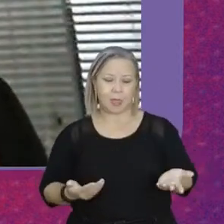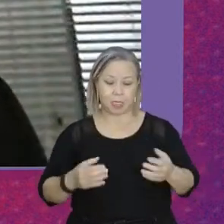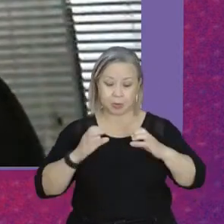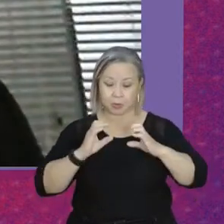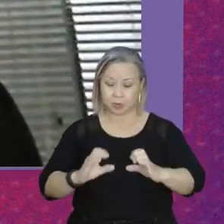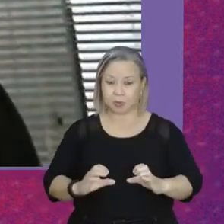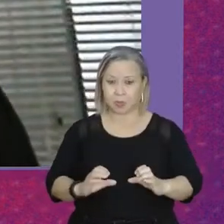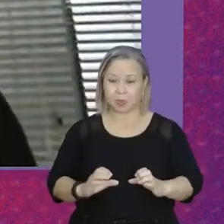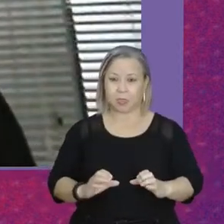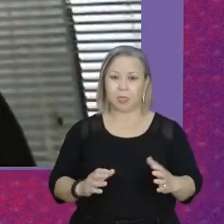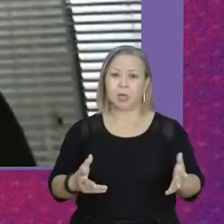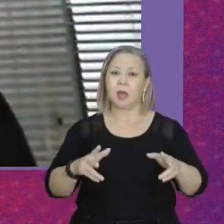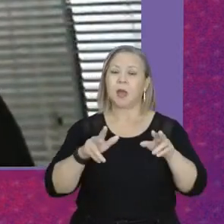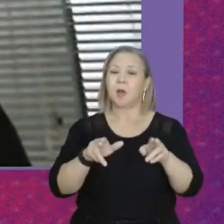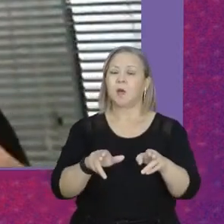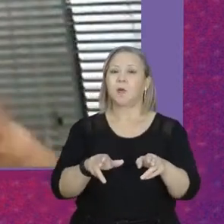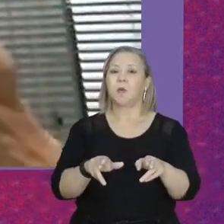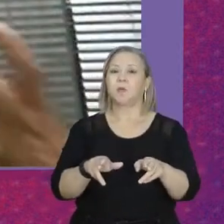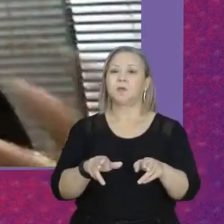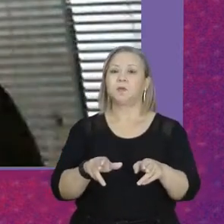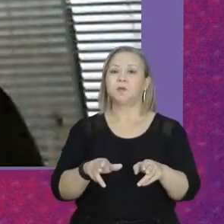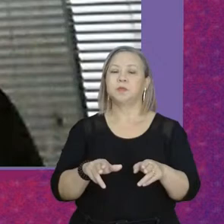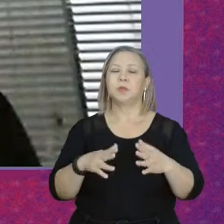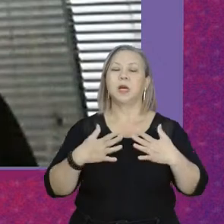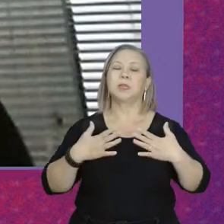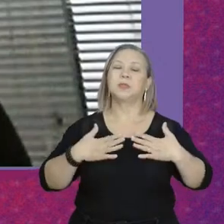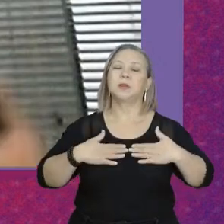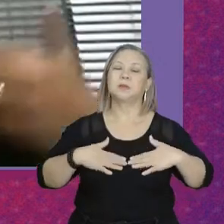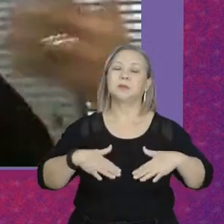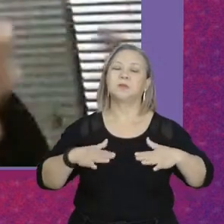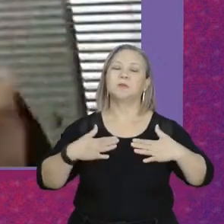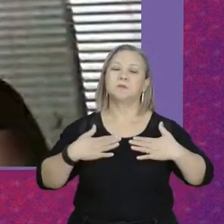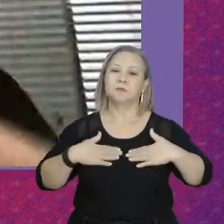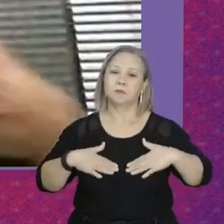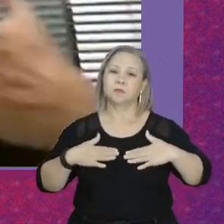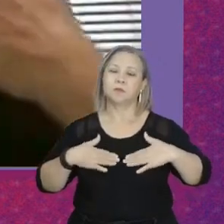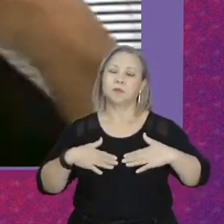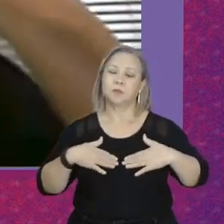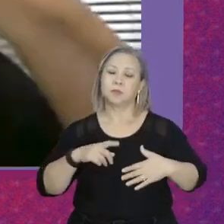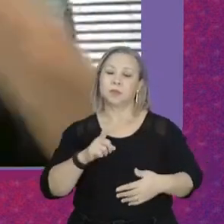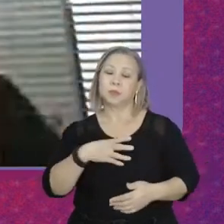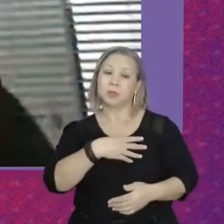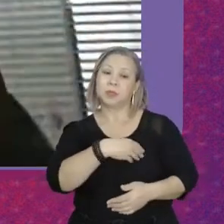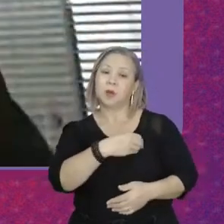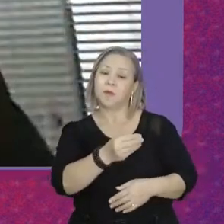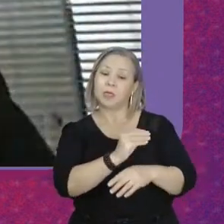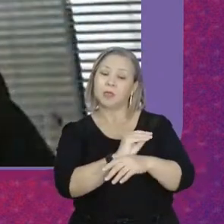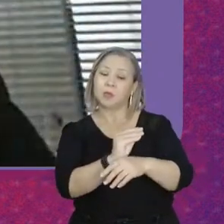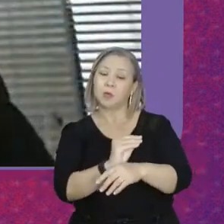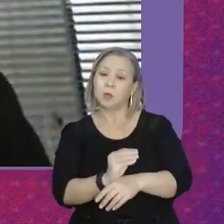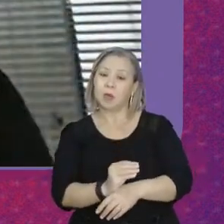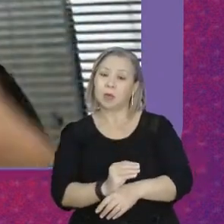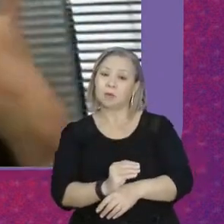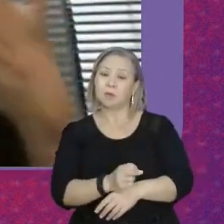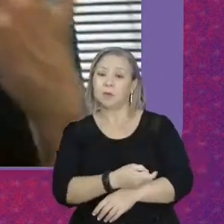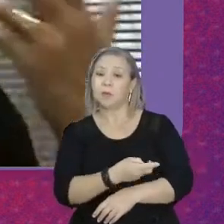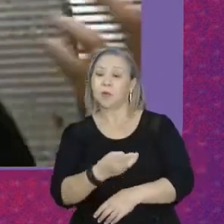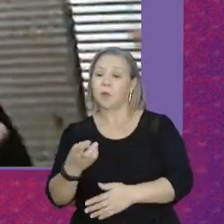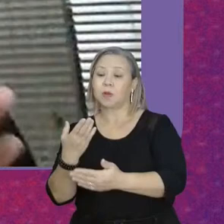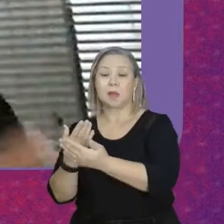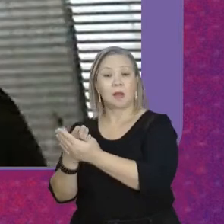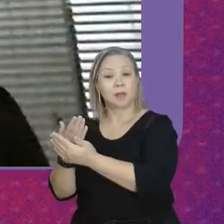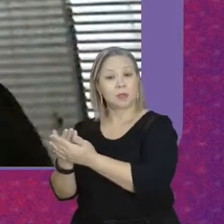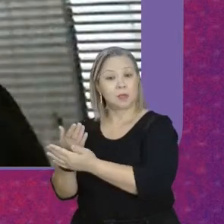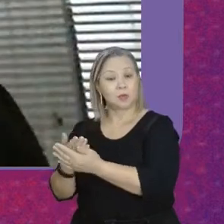cidadania, com a tranquilidade de que seu filho, enquanto ela estuda, né, o